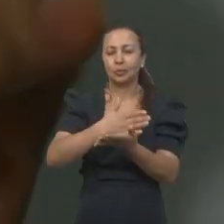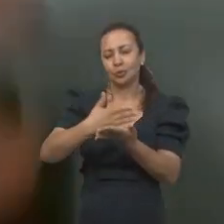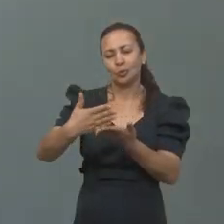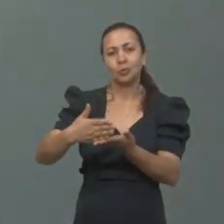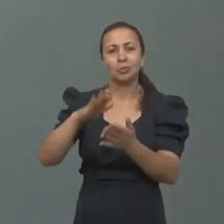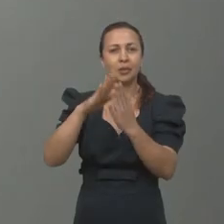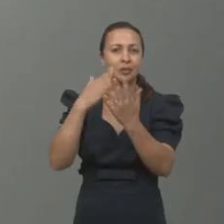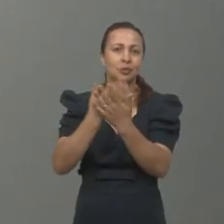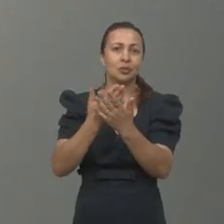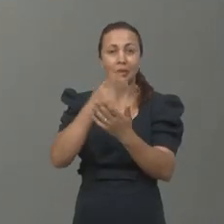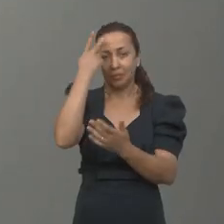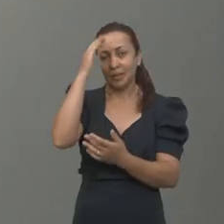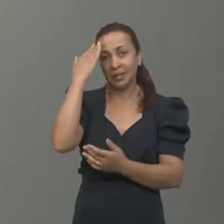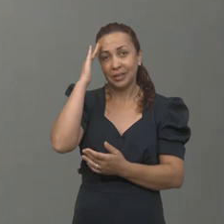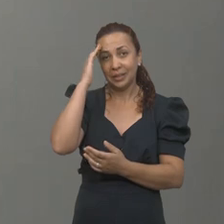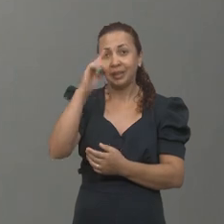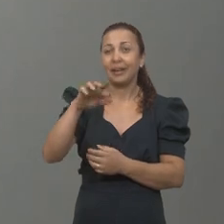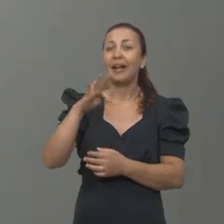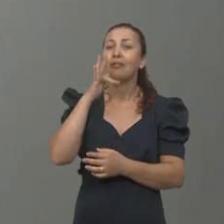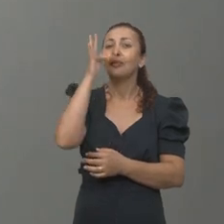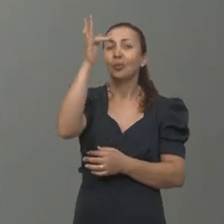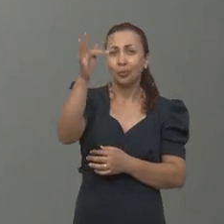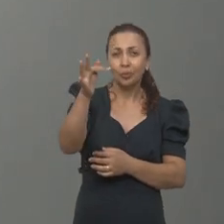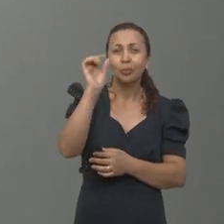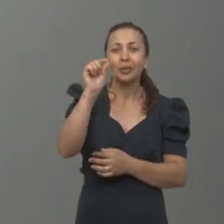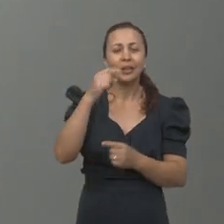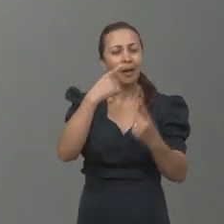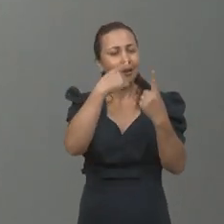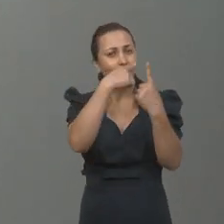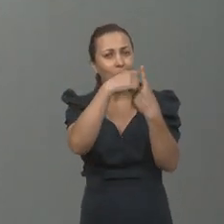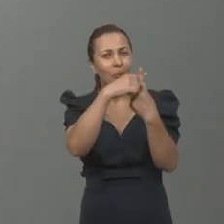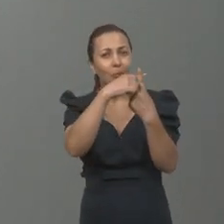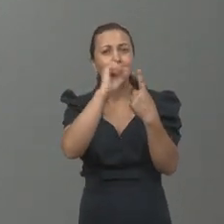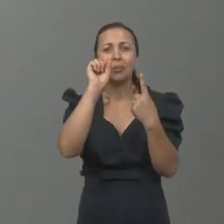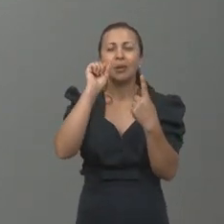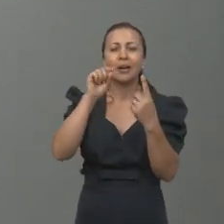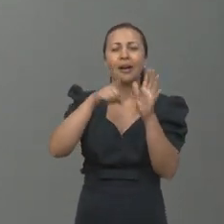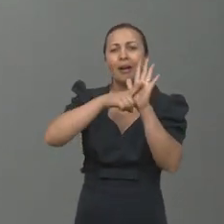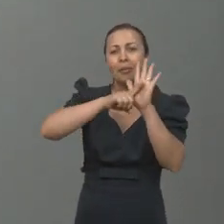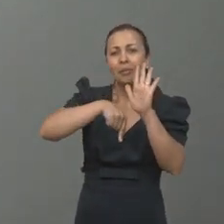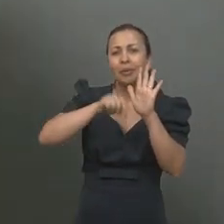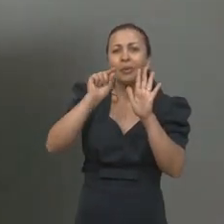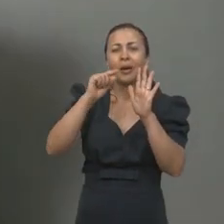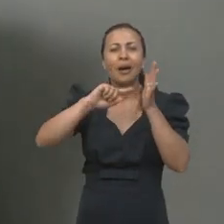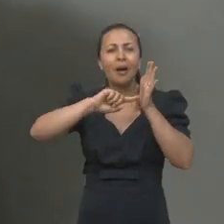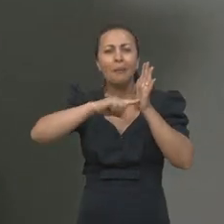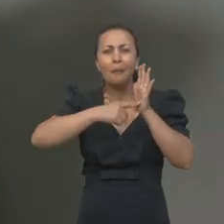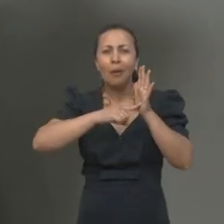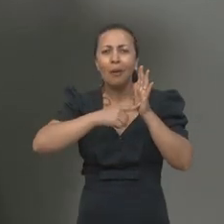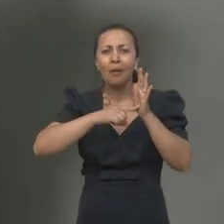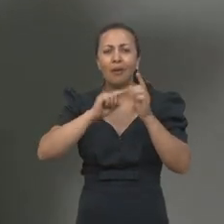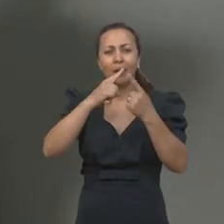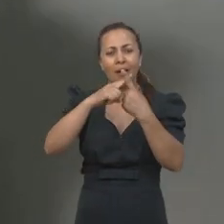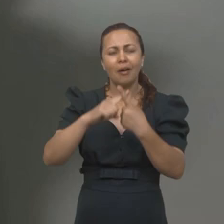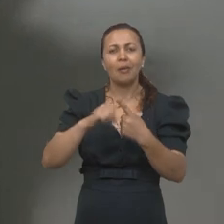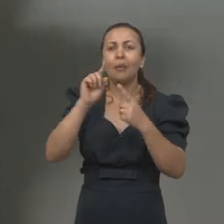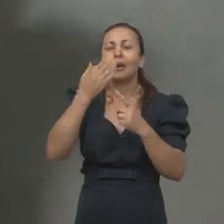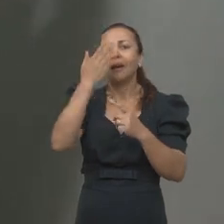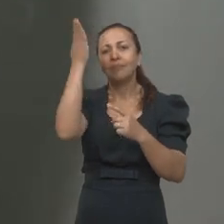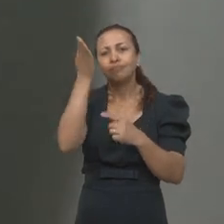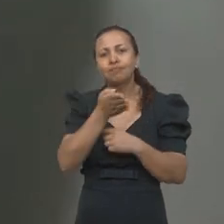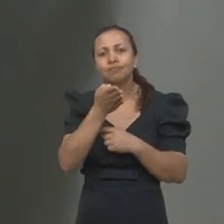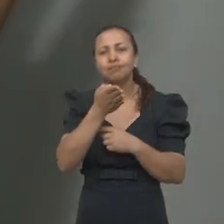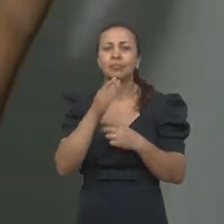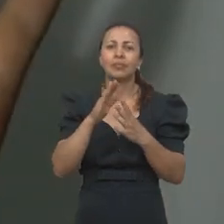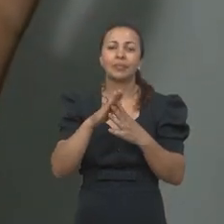para entender lá na frente o que é uma soma o que é uma súbita e o que é uma multiplicação entender fração